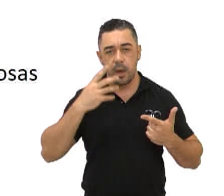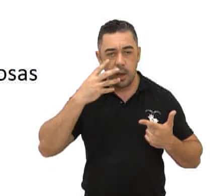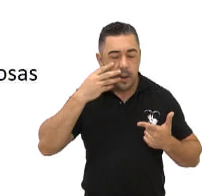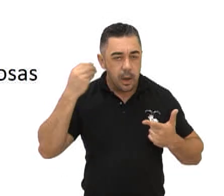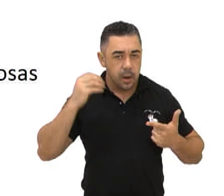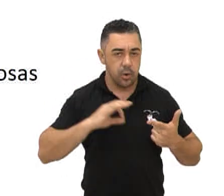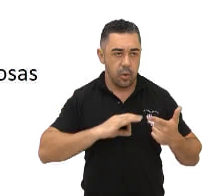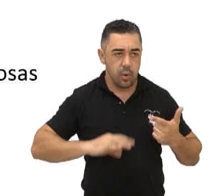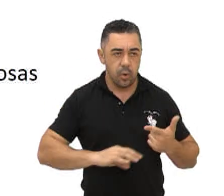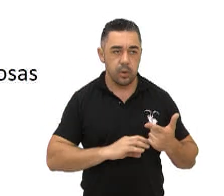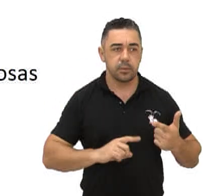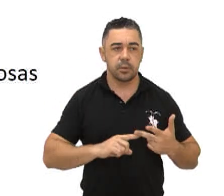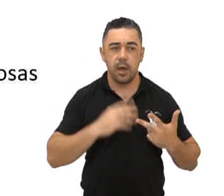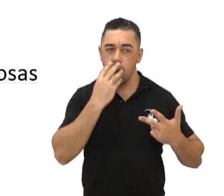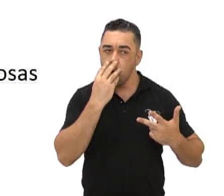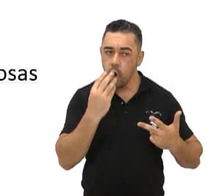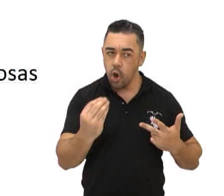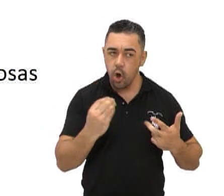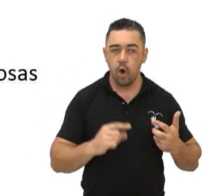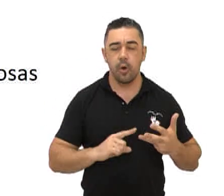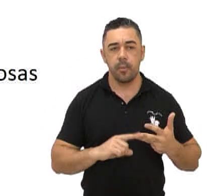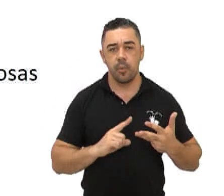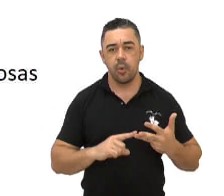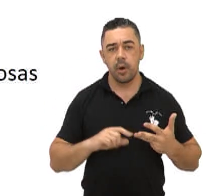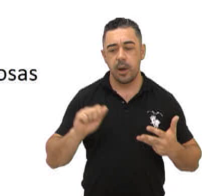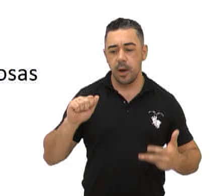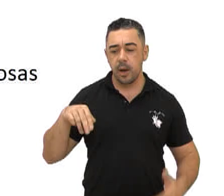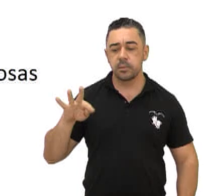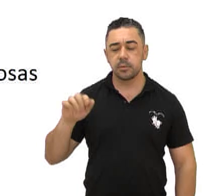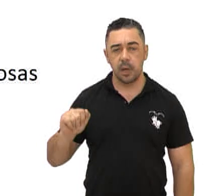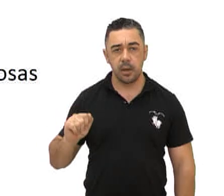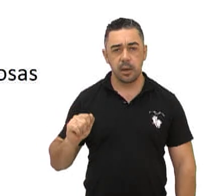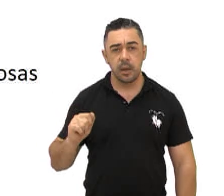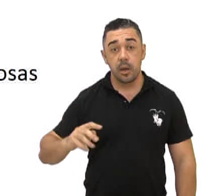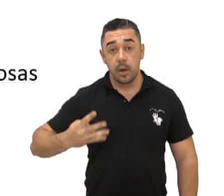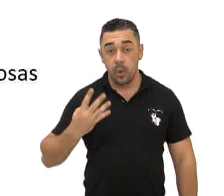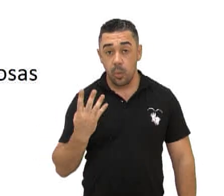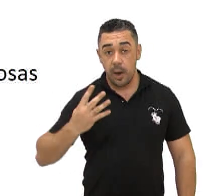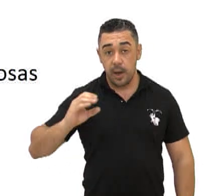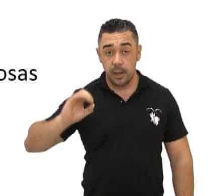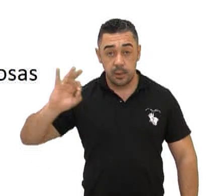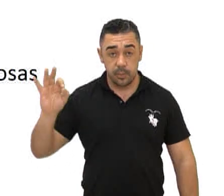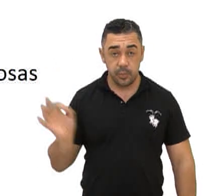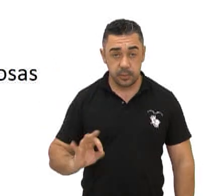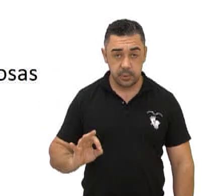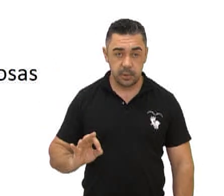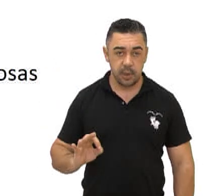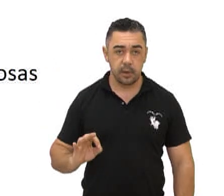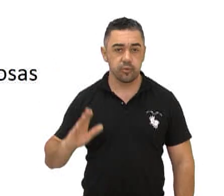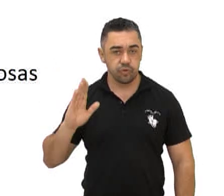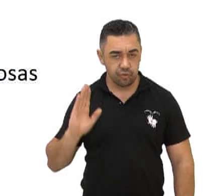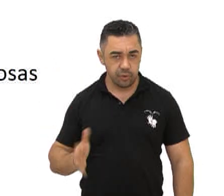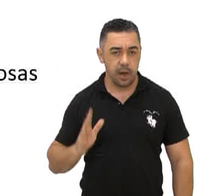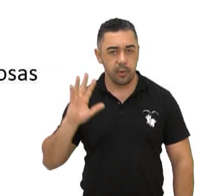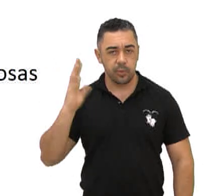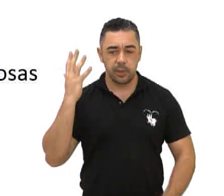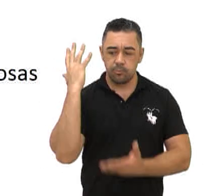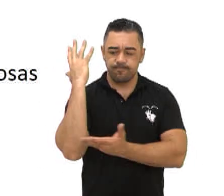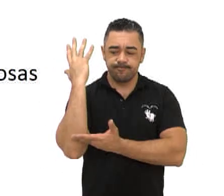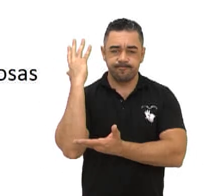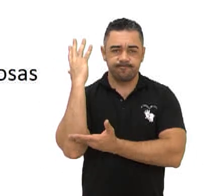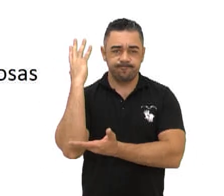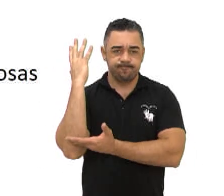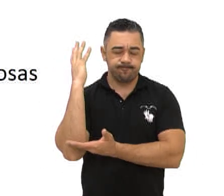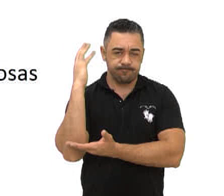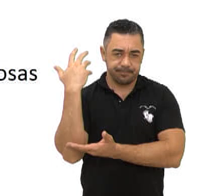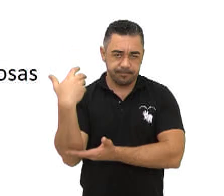lobo-guará, anta, tatu, né, bem bonito aí. Então, tem cerca de 40% da área original foi desmatada já. Então, todos